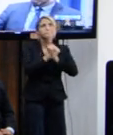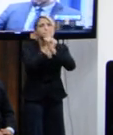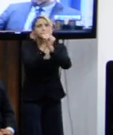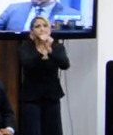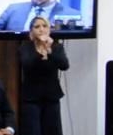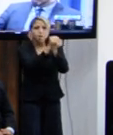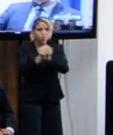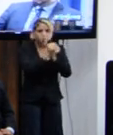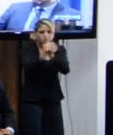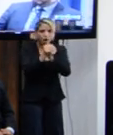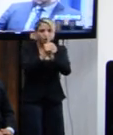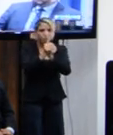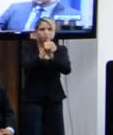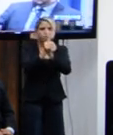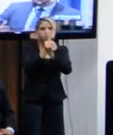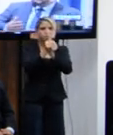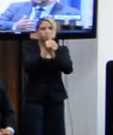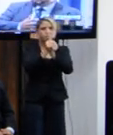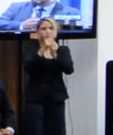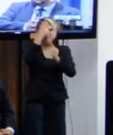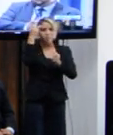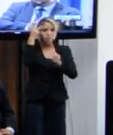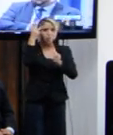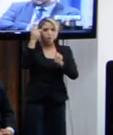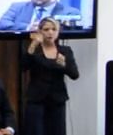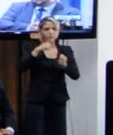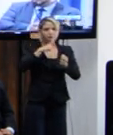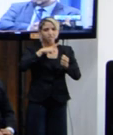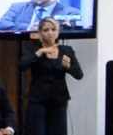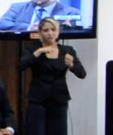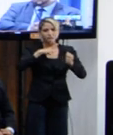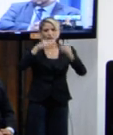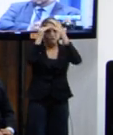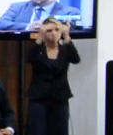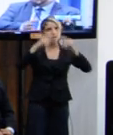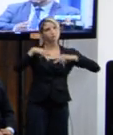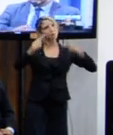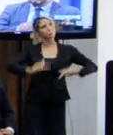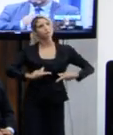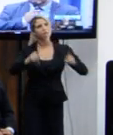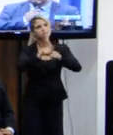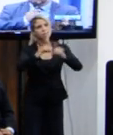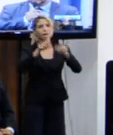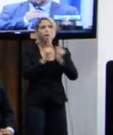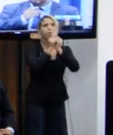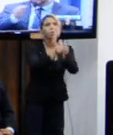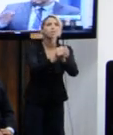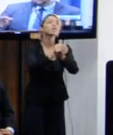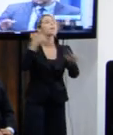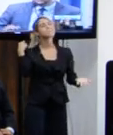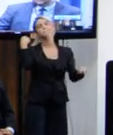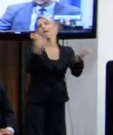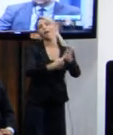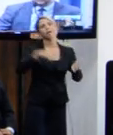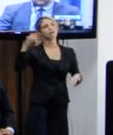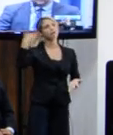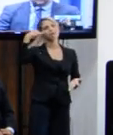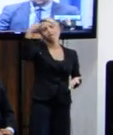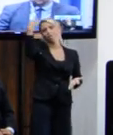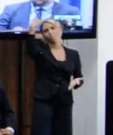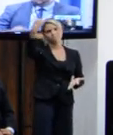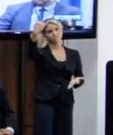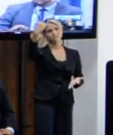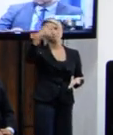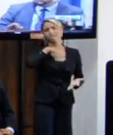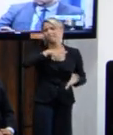com o humano amoroso que se junta nessa concepção, foi a marca daquela gestão. Eu tenho certeza, vereador Miguel,